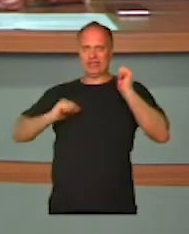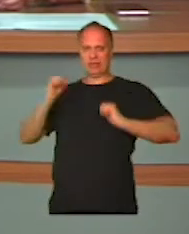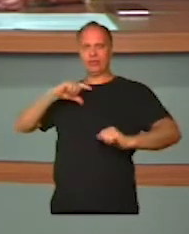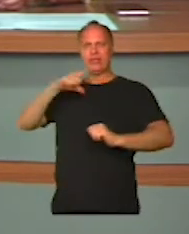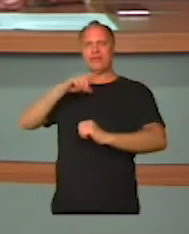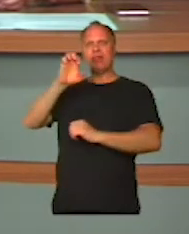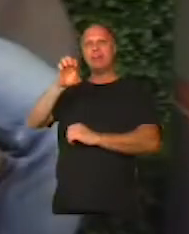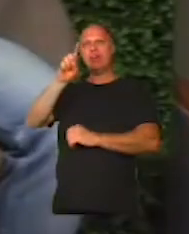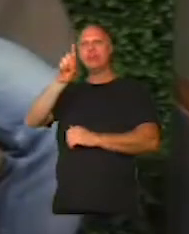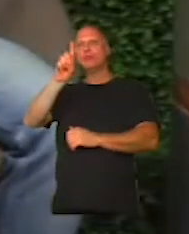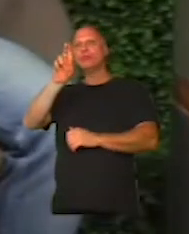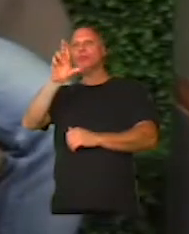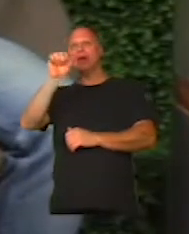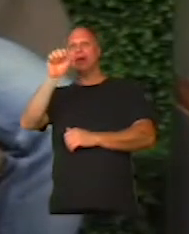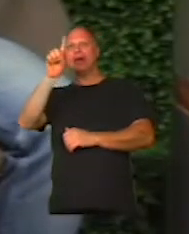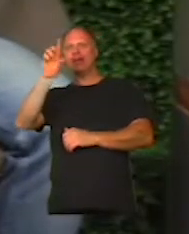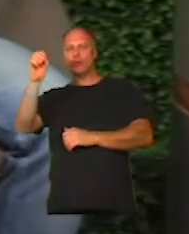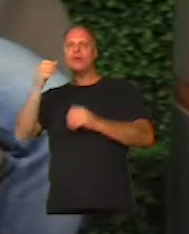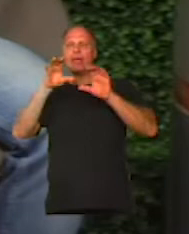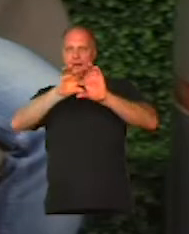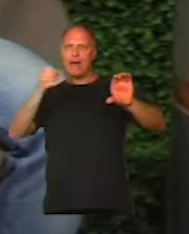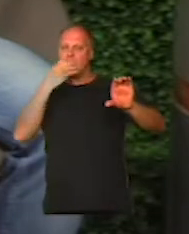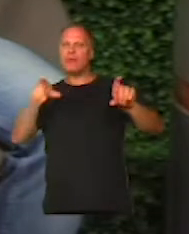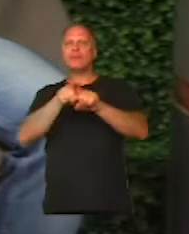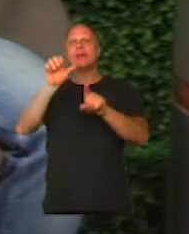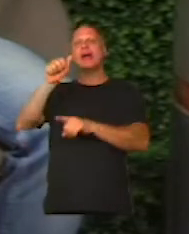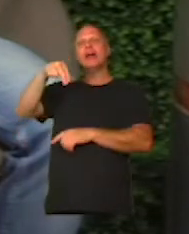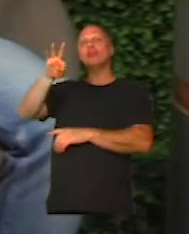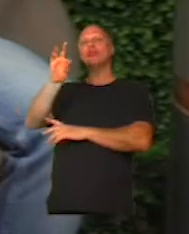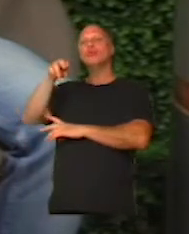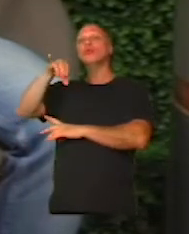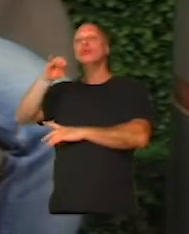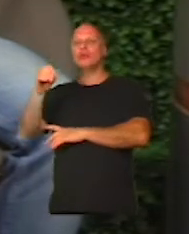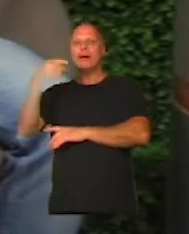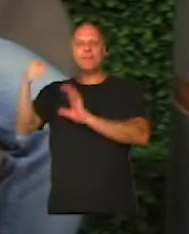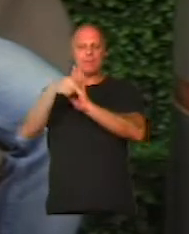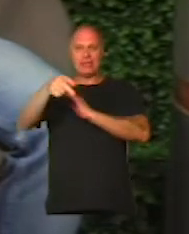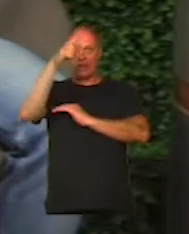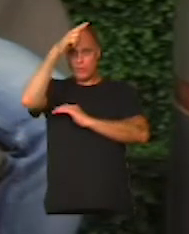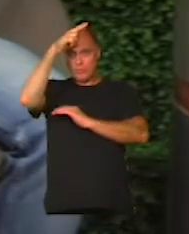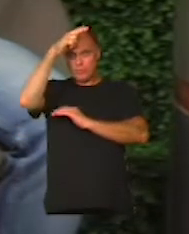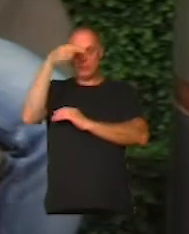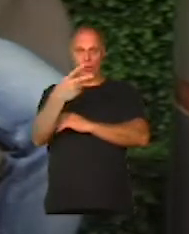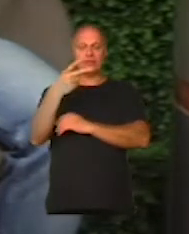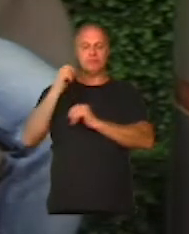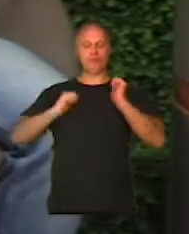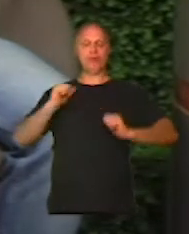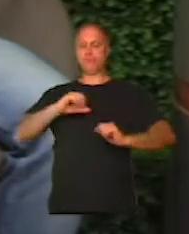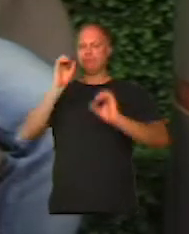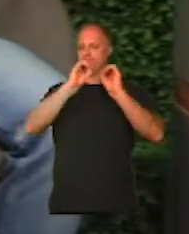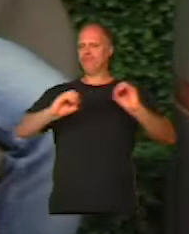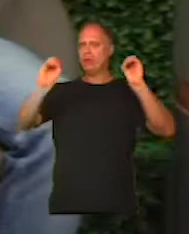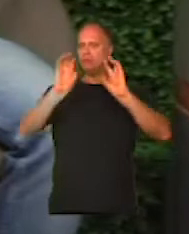o Bruno Eduardo, de Campo Bom, e o Antônio Borges, que é daqui de Novo Hamburgo. São 2 atores maravilhosos. E uma